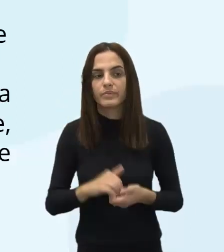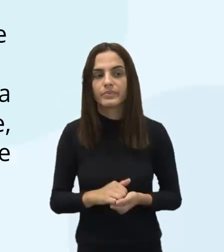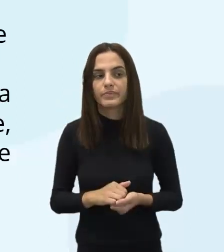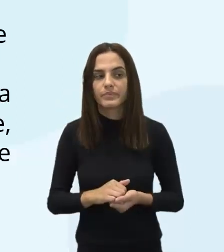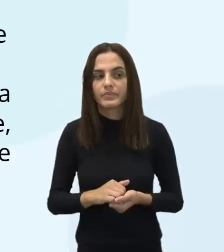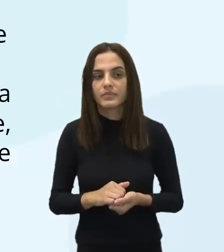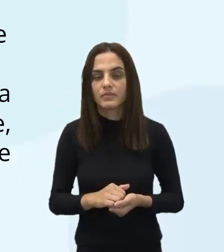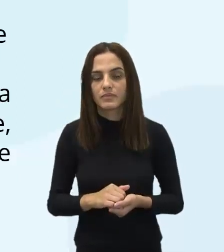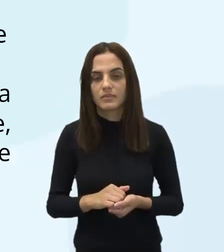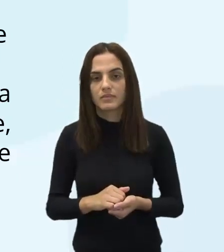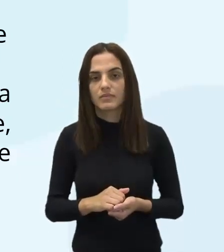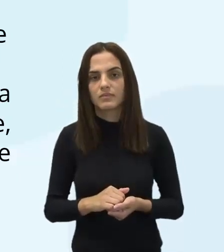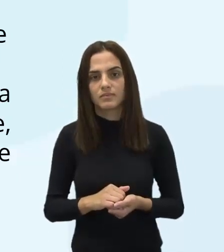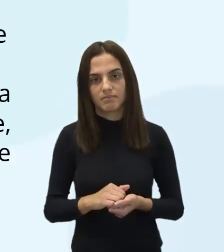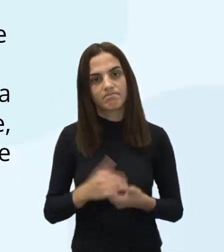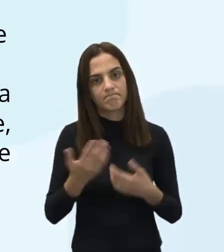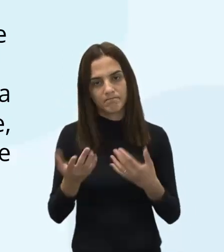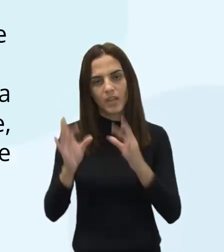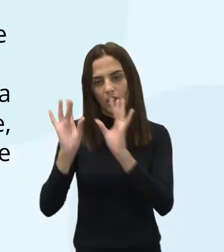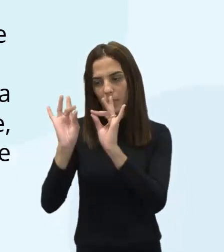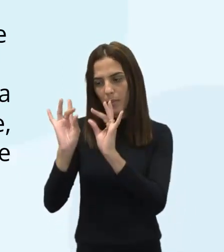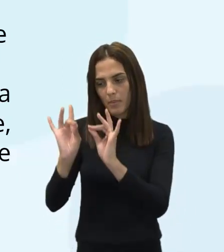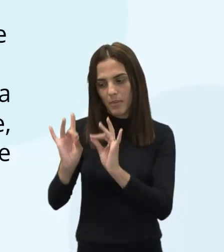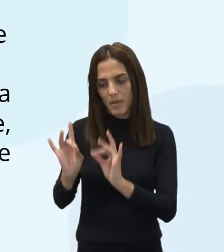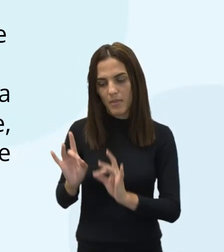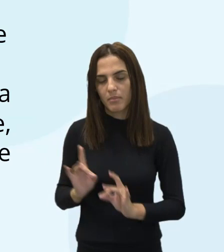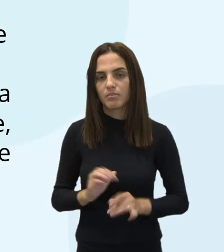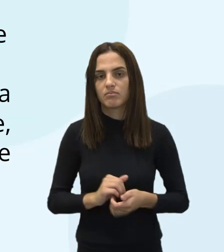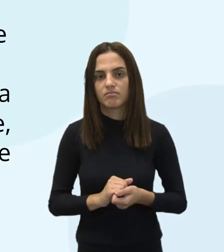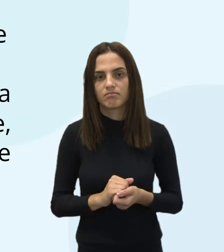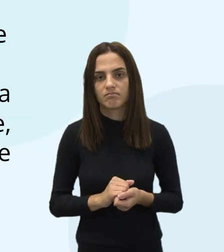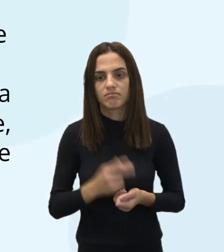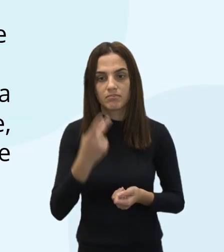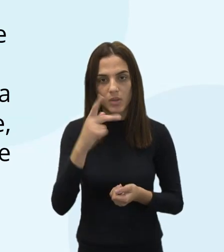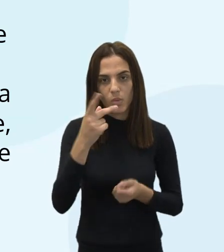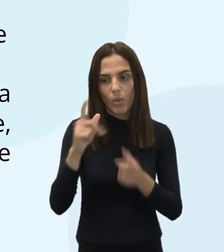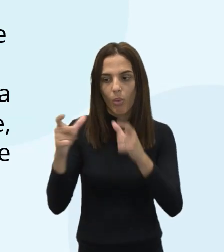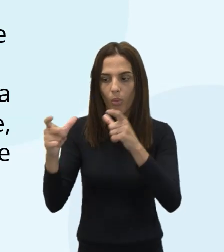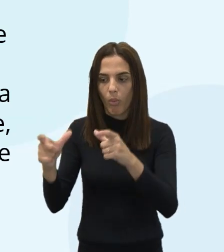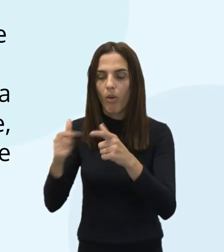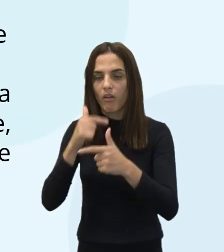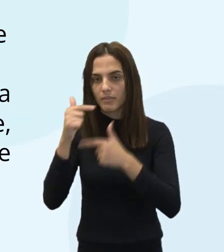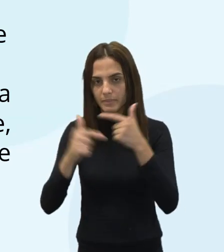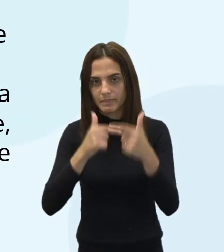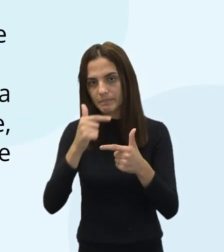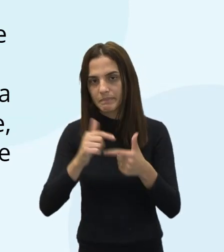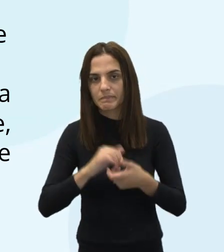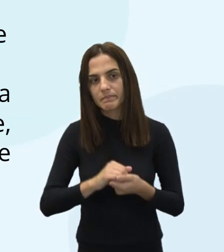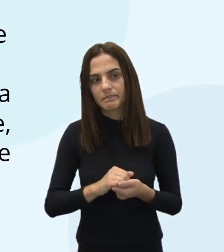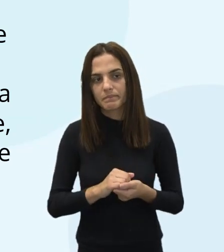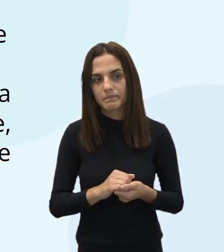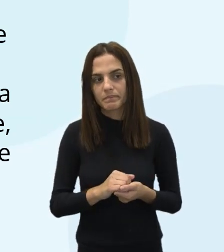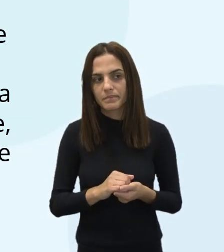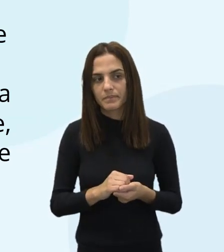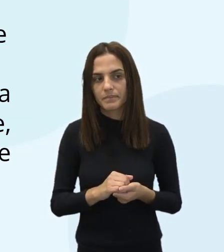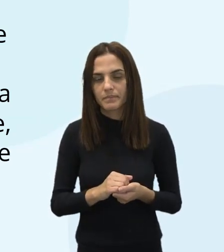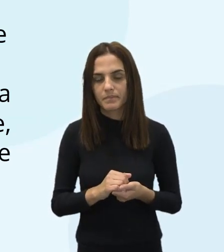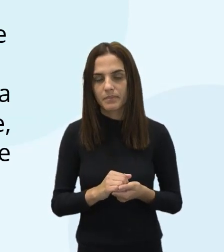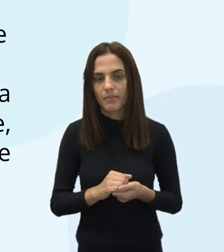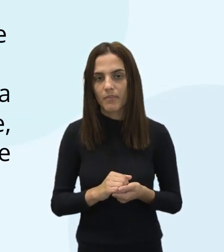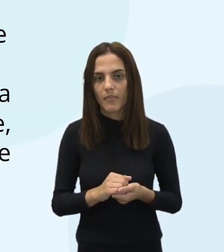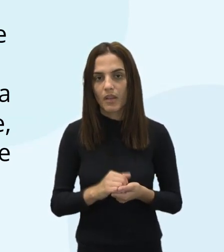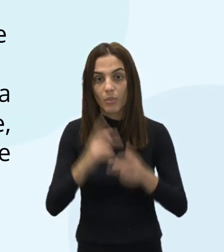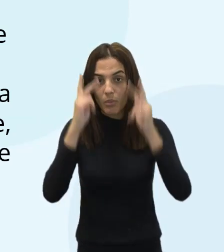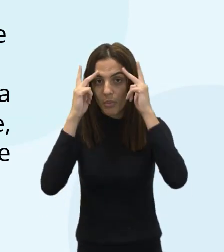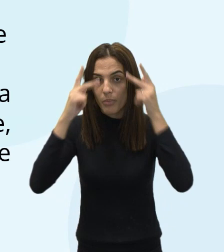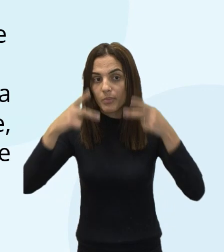muito da especificidade aí do seu local de trabalho também. O que gera, né, a coisificação